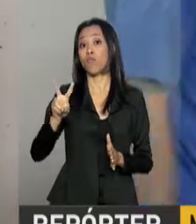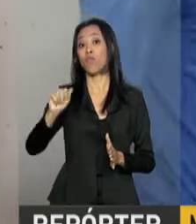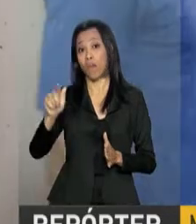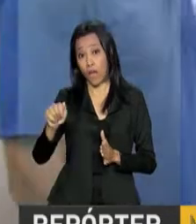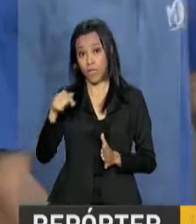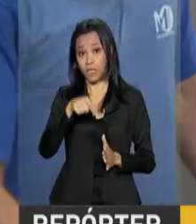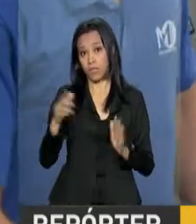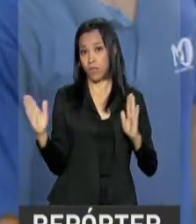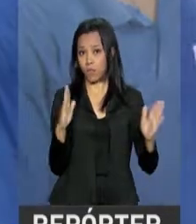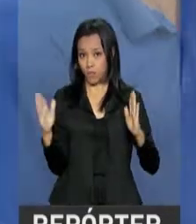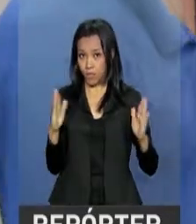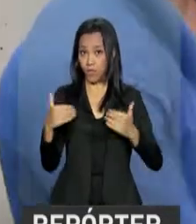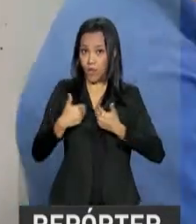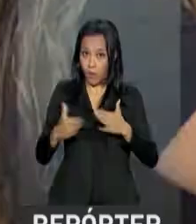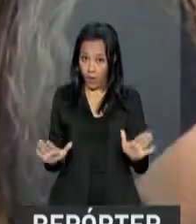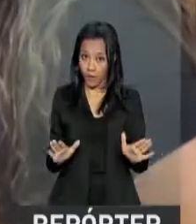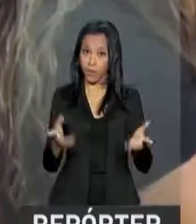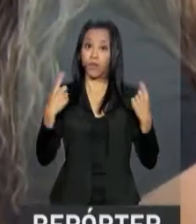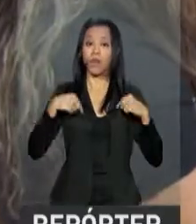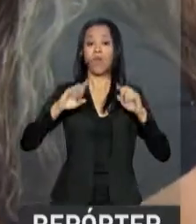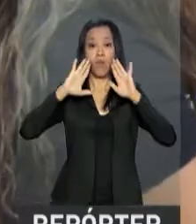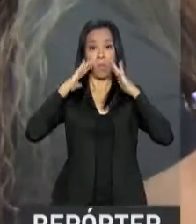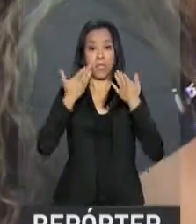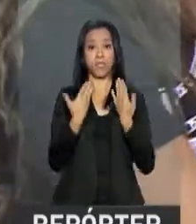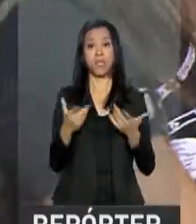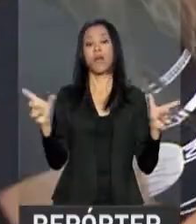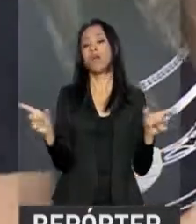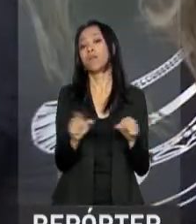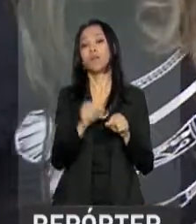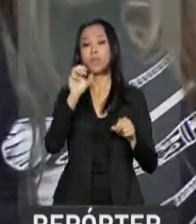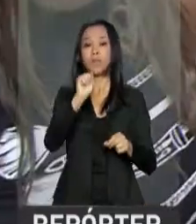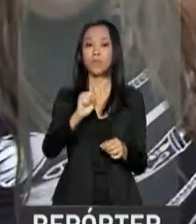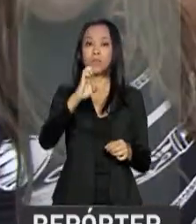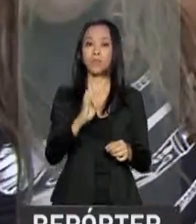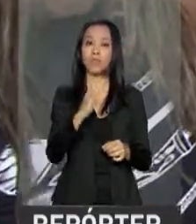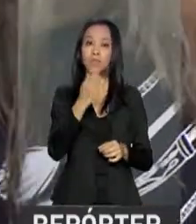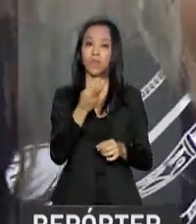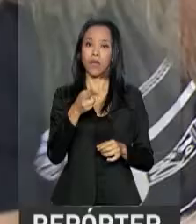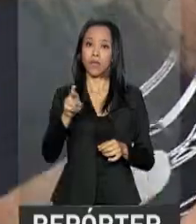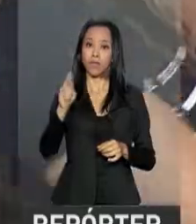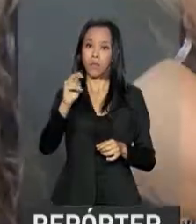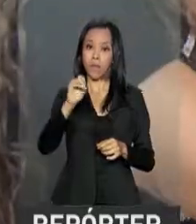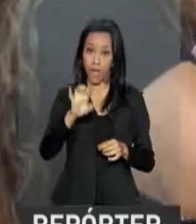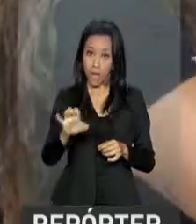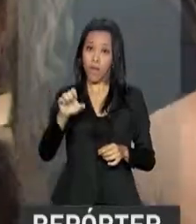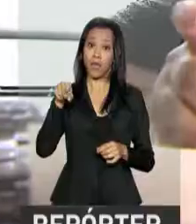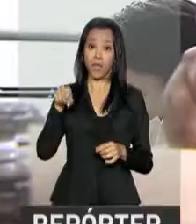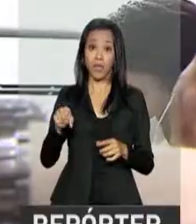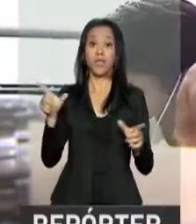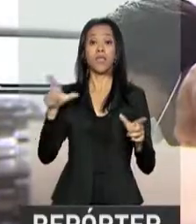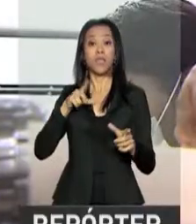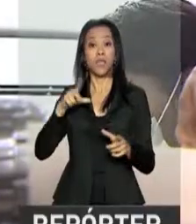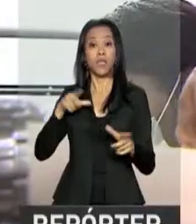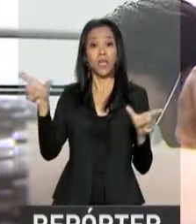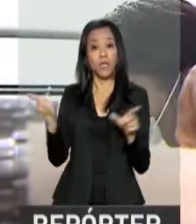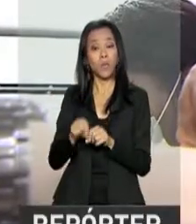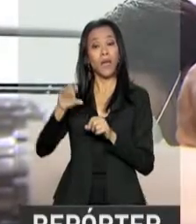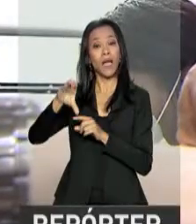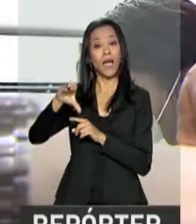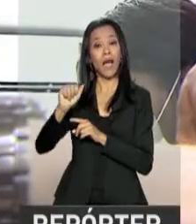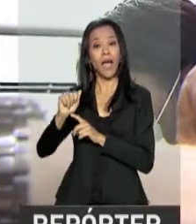período os dados foram apresentados pelo sebrae com base no cadastro geral de empregados e desempregados do ministério do trabalho